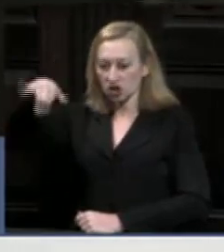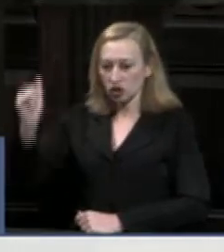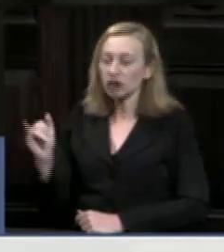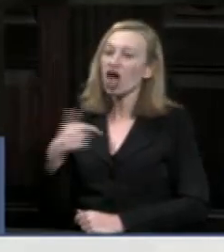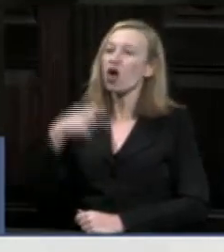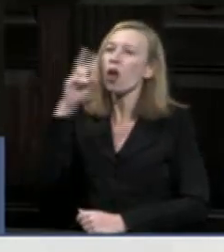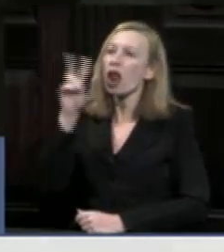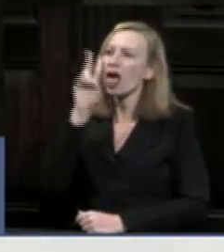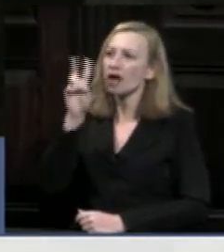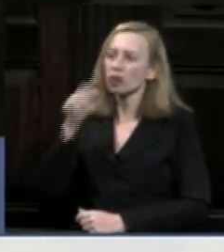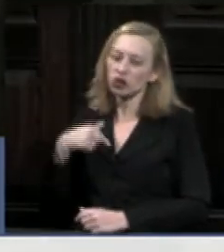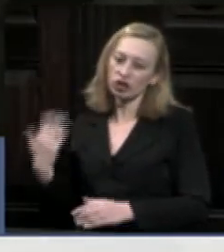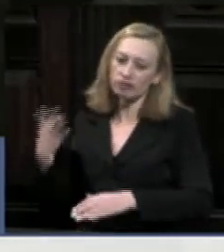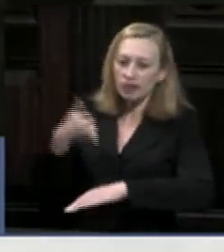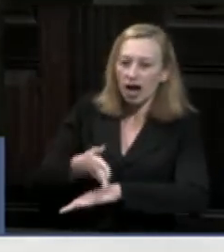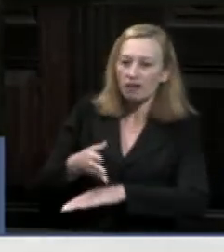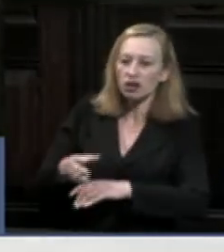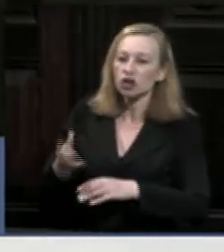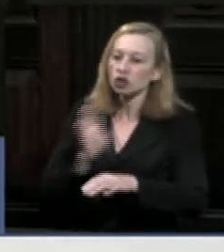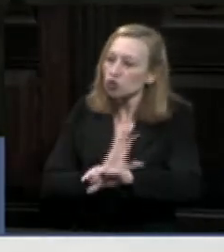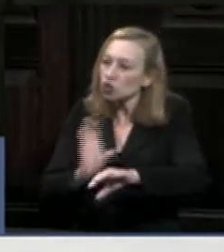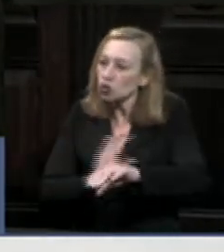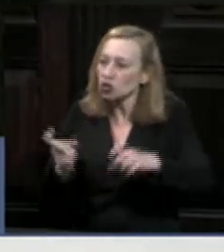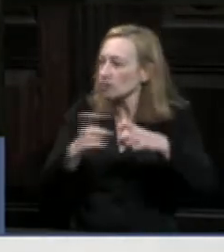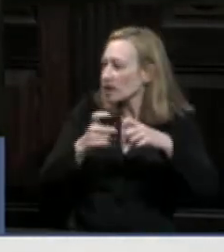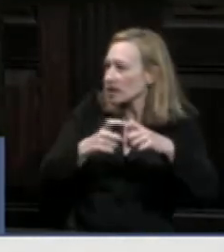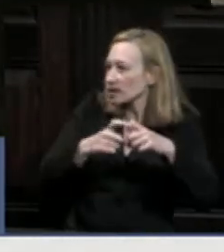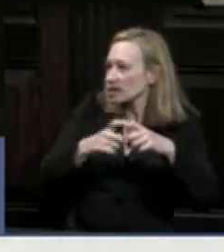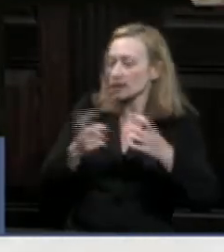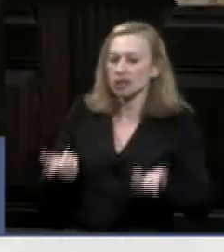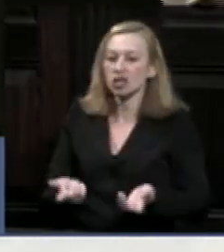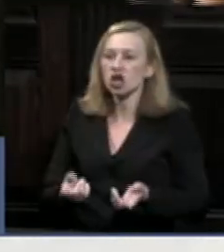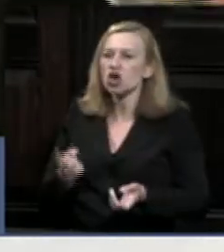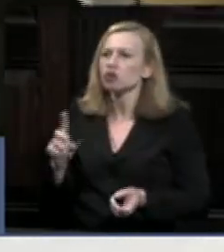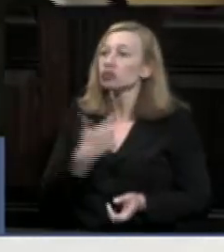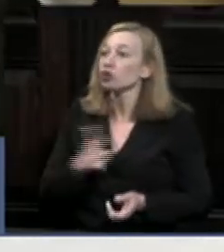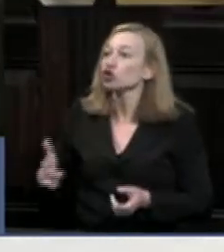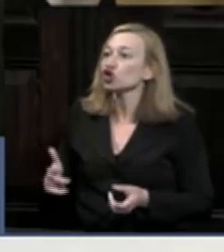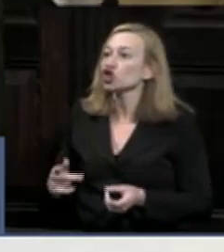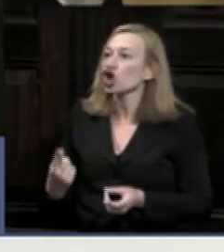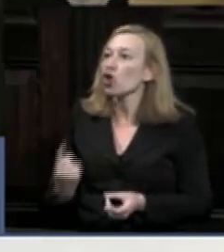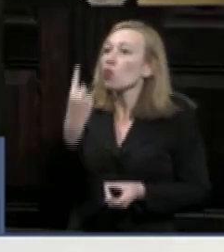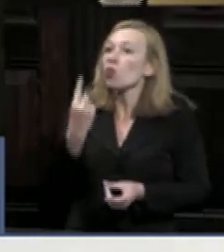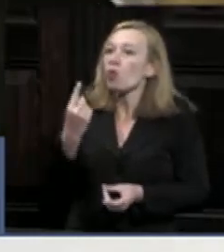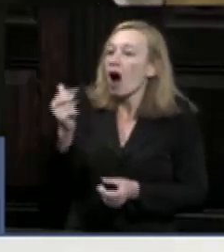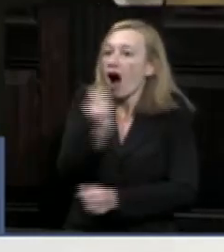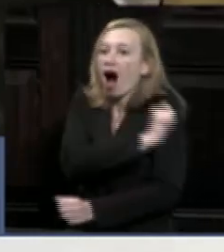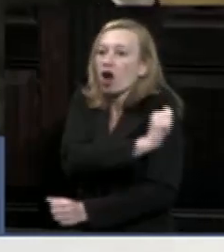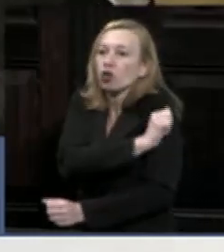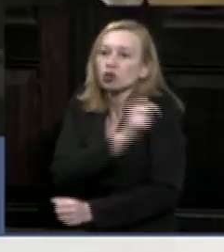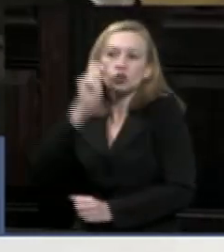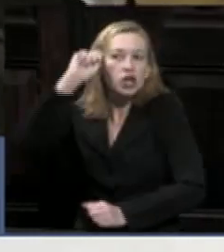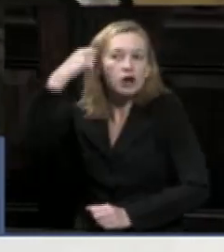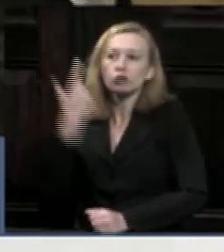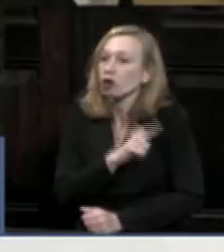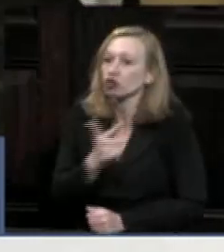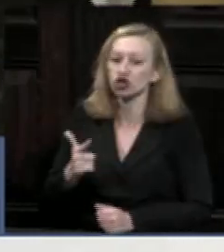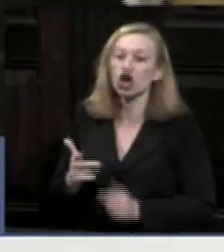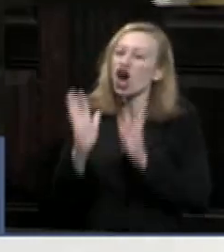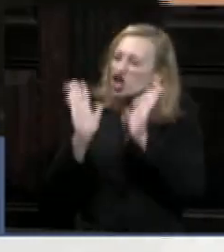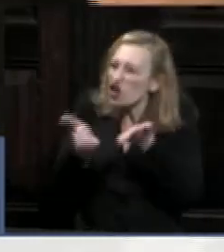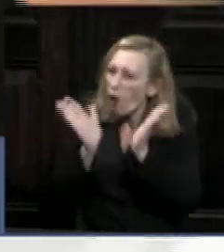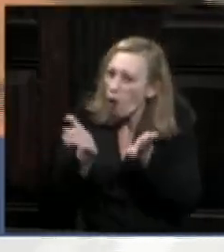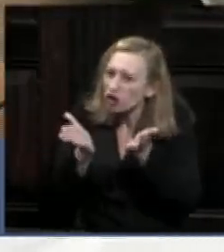entrava nos cursos de medicina de odontologia não tinha um único aluno negro um único não havia e